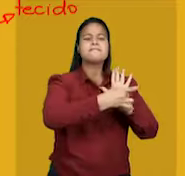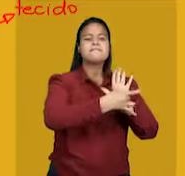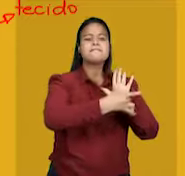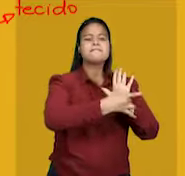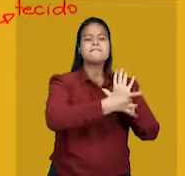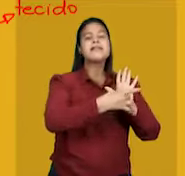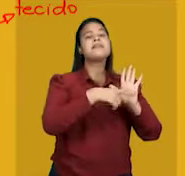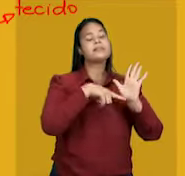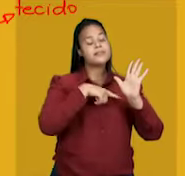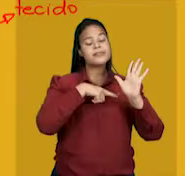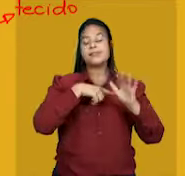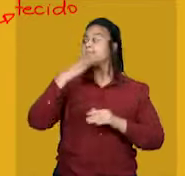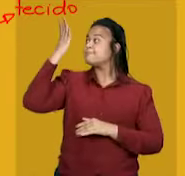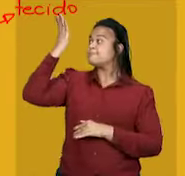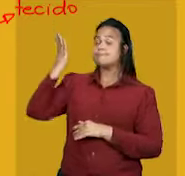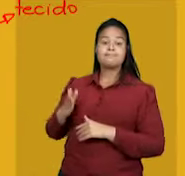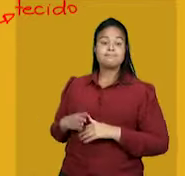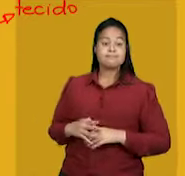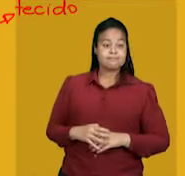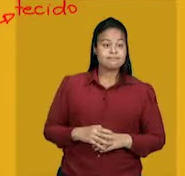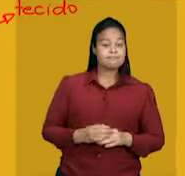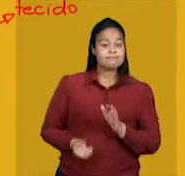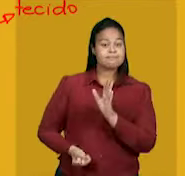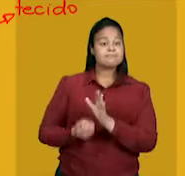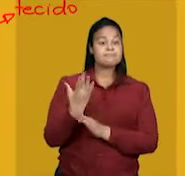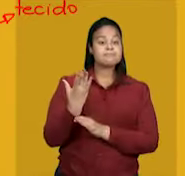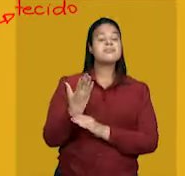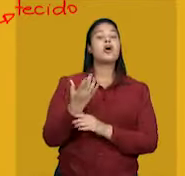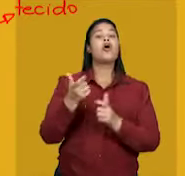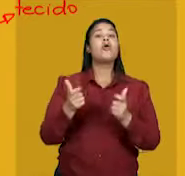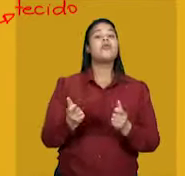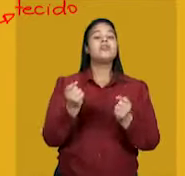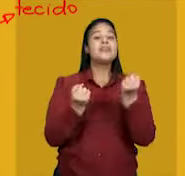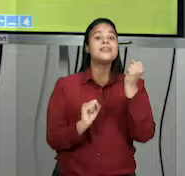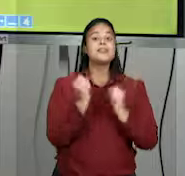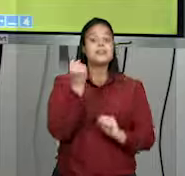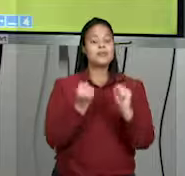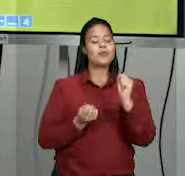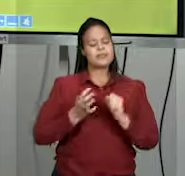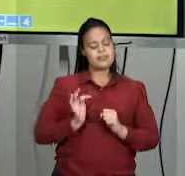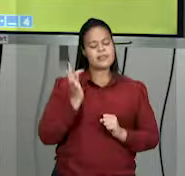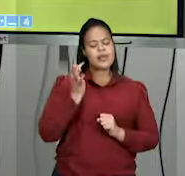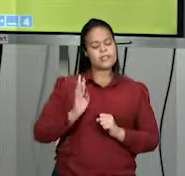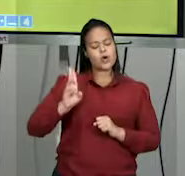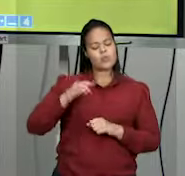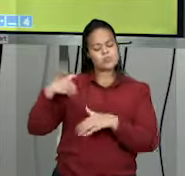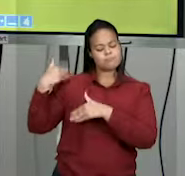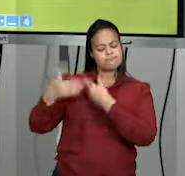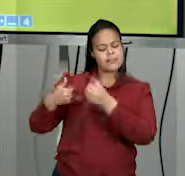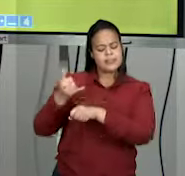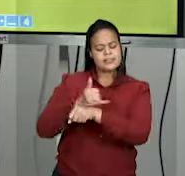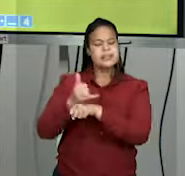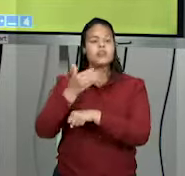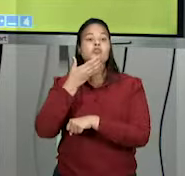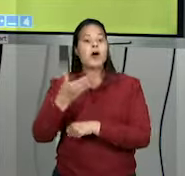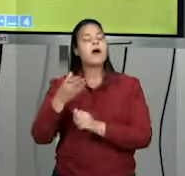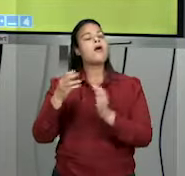o vidro que é produzido também na indústria, existe uma técnica para se produzir esse vidro,